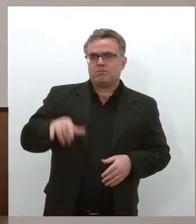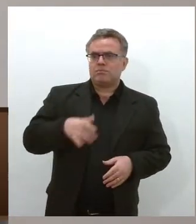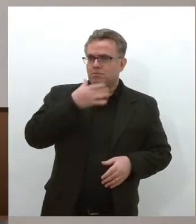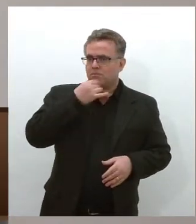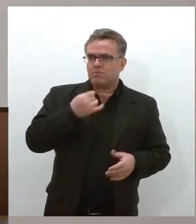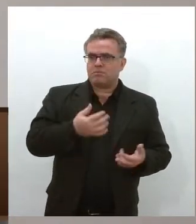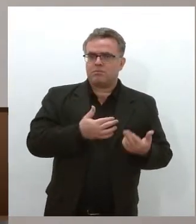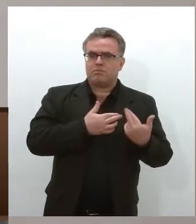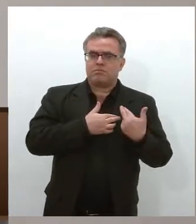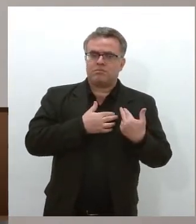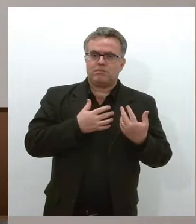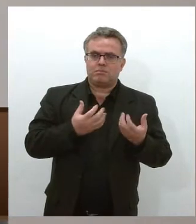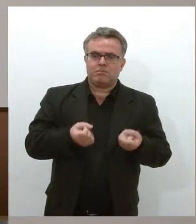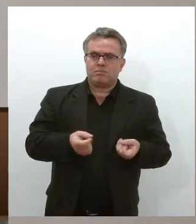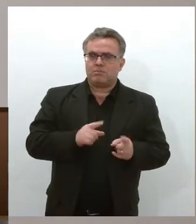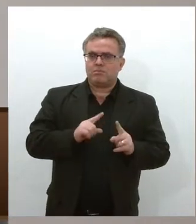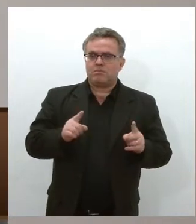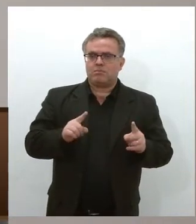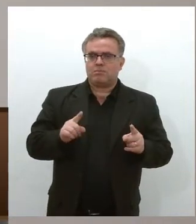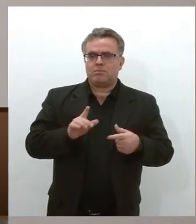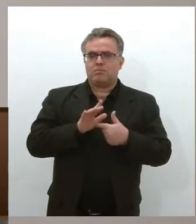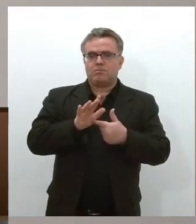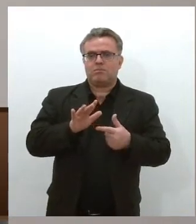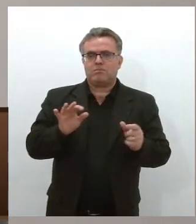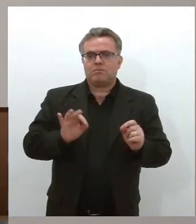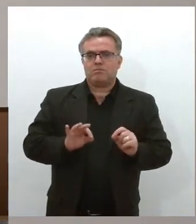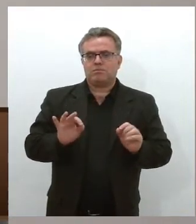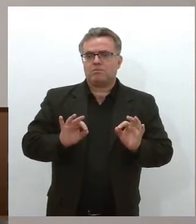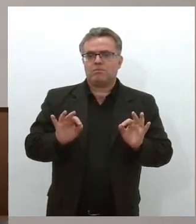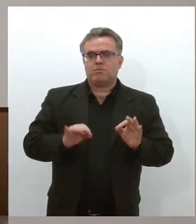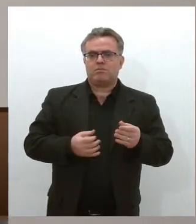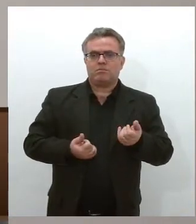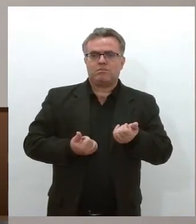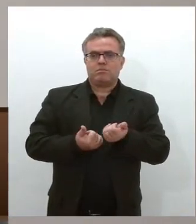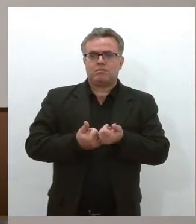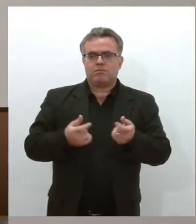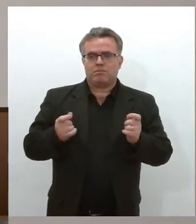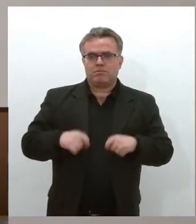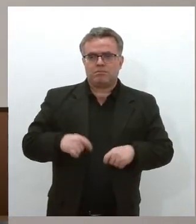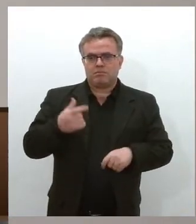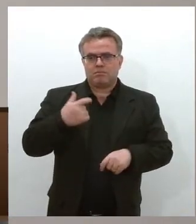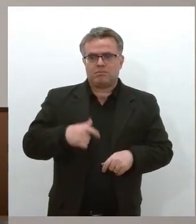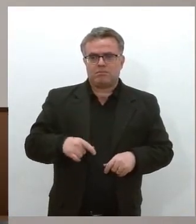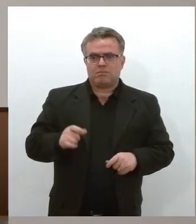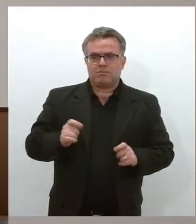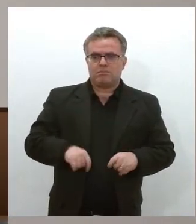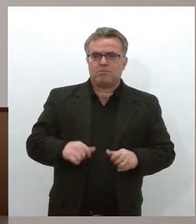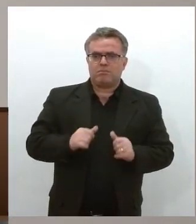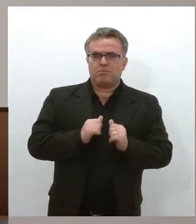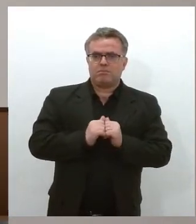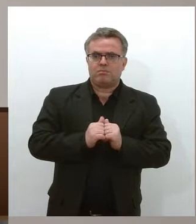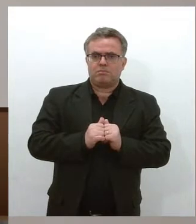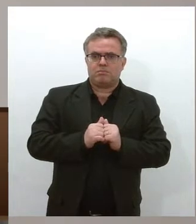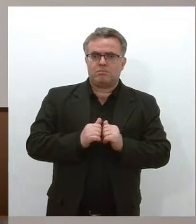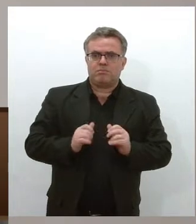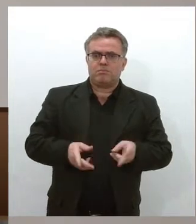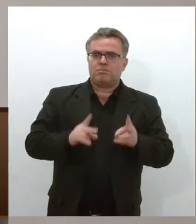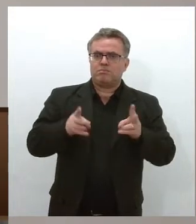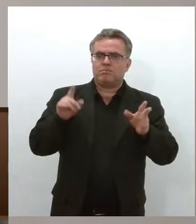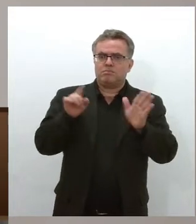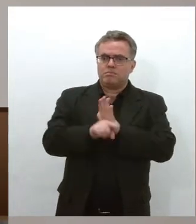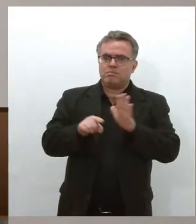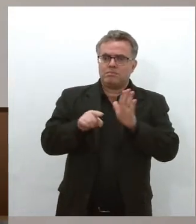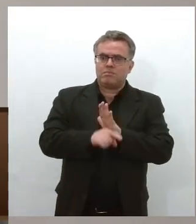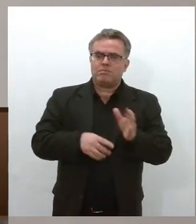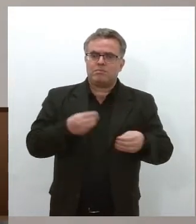à disposição para também auxiliar enquanto candidato, enquanto companheiro, ou muitas das vezes ele não é questionado, como a questão dos filhos,